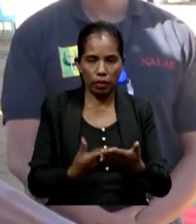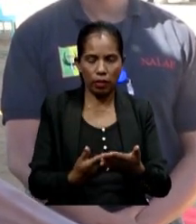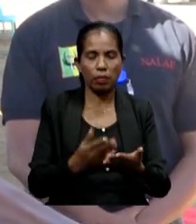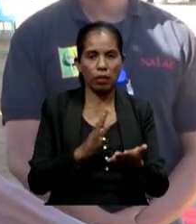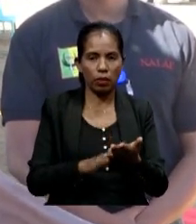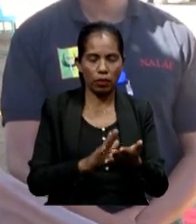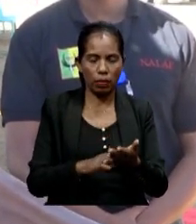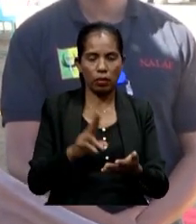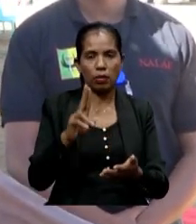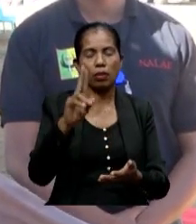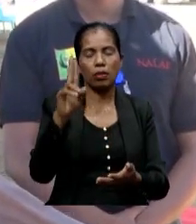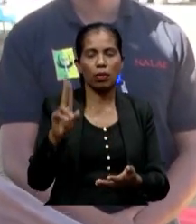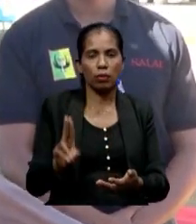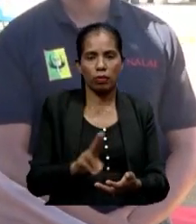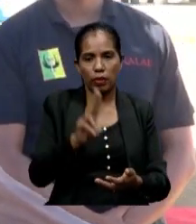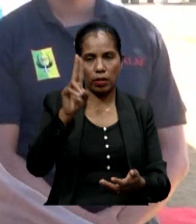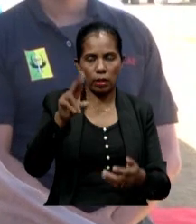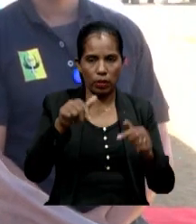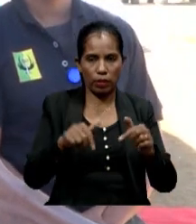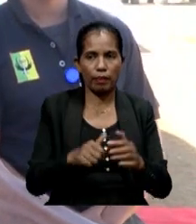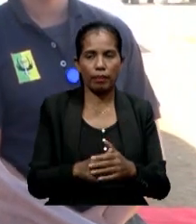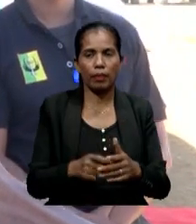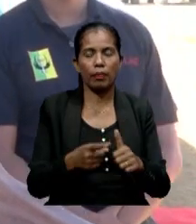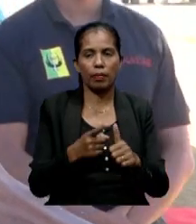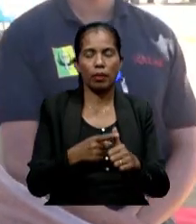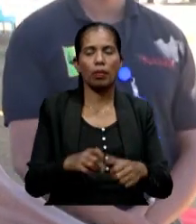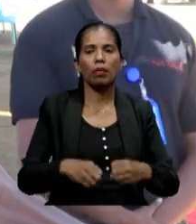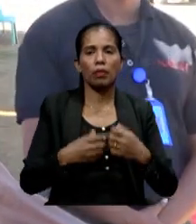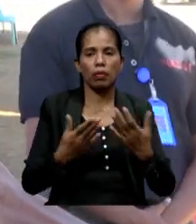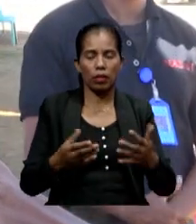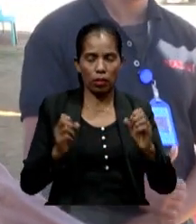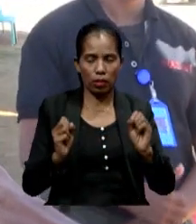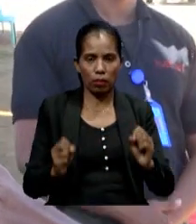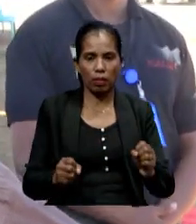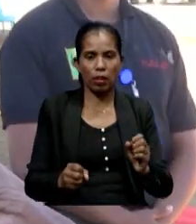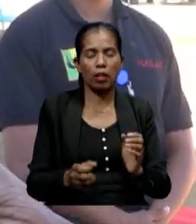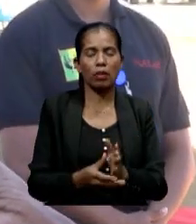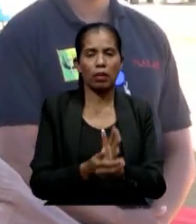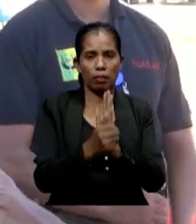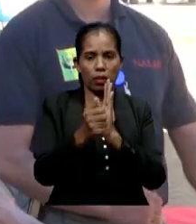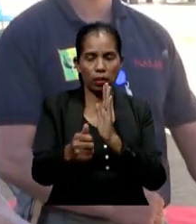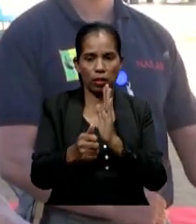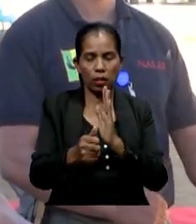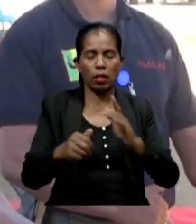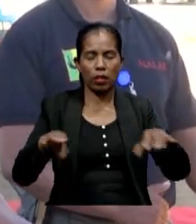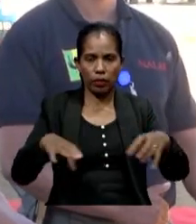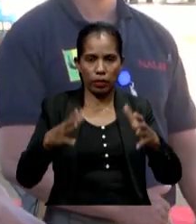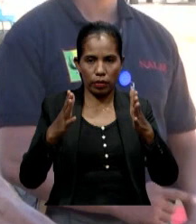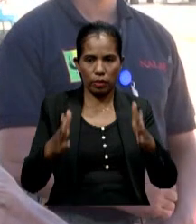né. Primeiro maca Uisa maka tu bela kapasitas recurso humano. Kapasitas recurso humano leliu